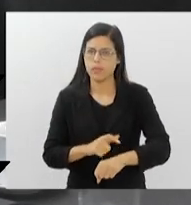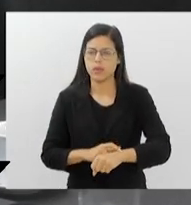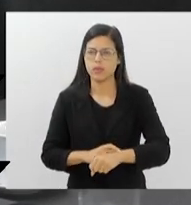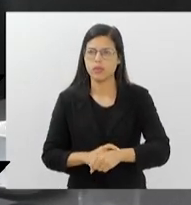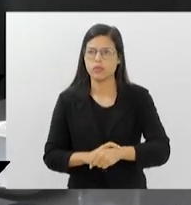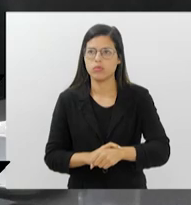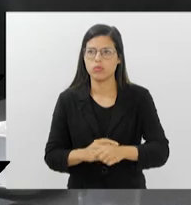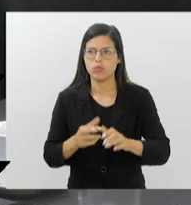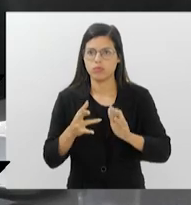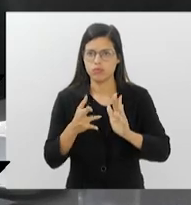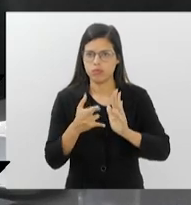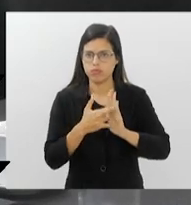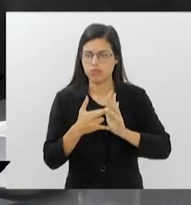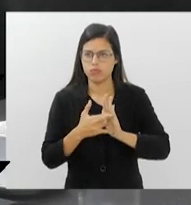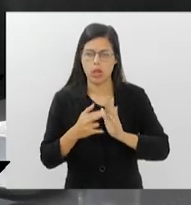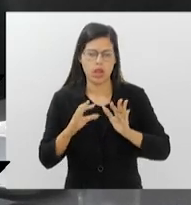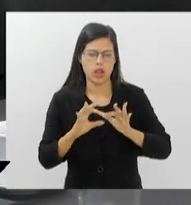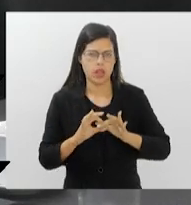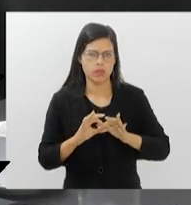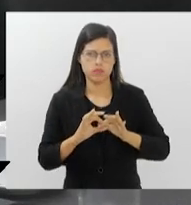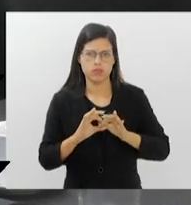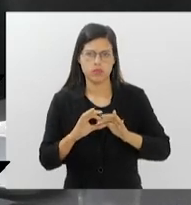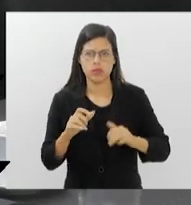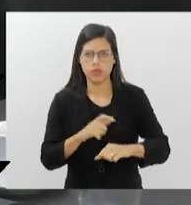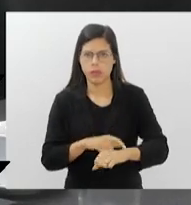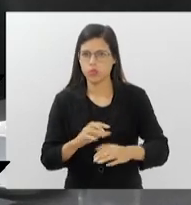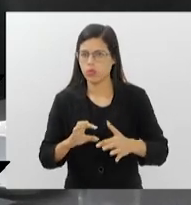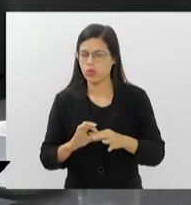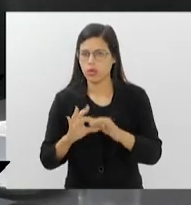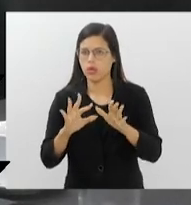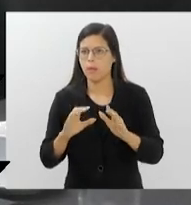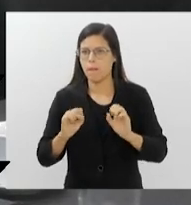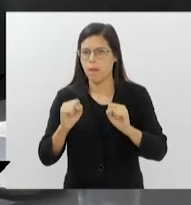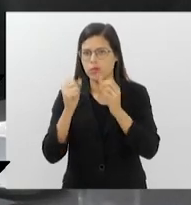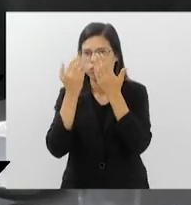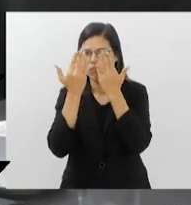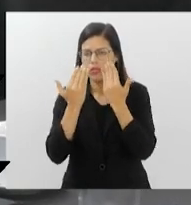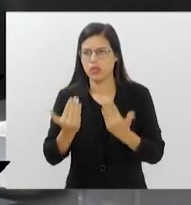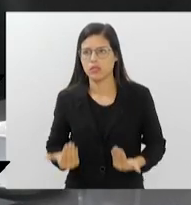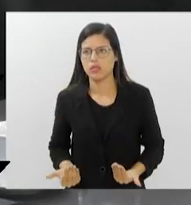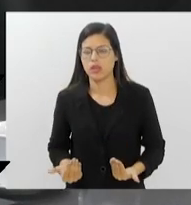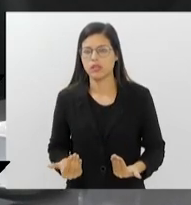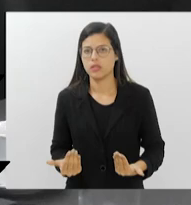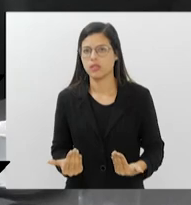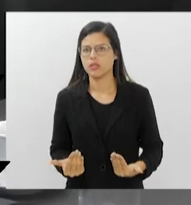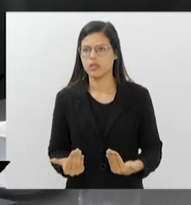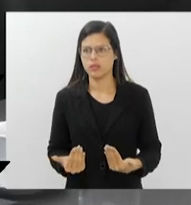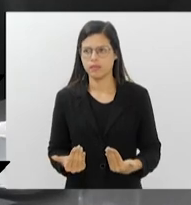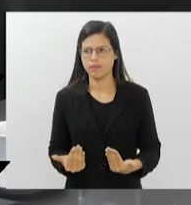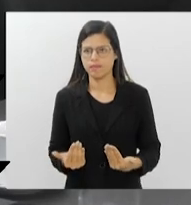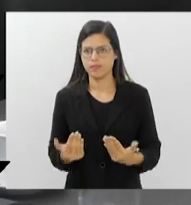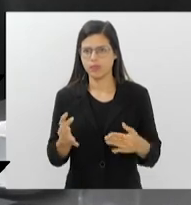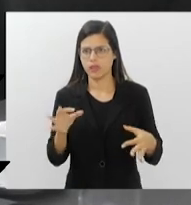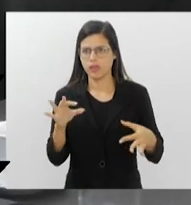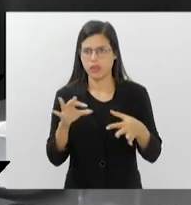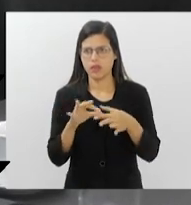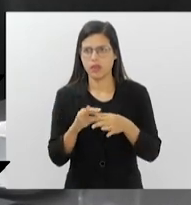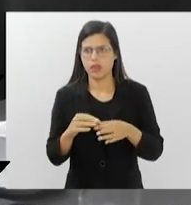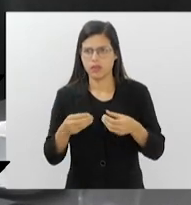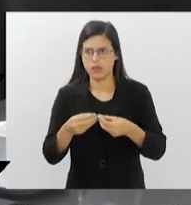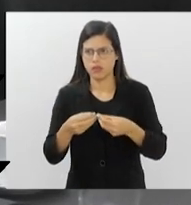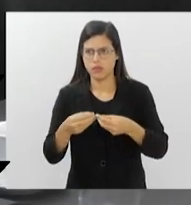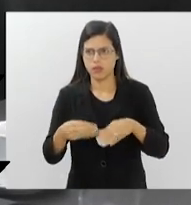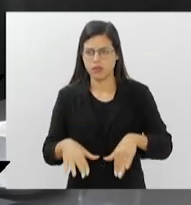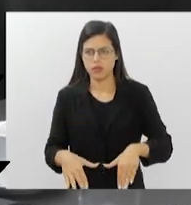Regimento a gente pode fazer análise que seja em torno da eventual